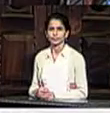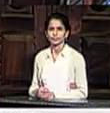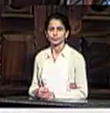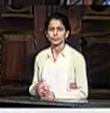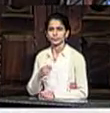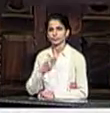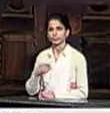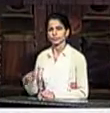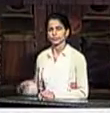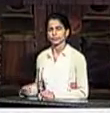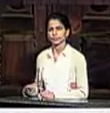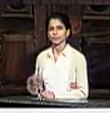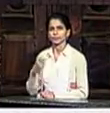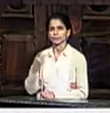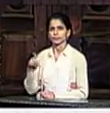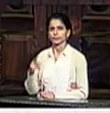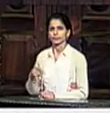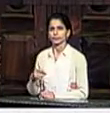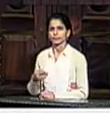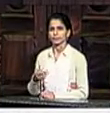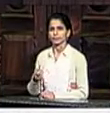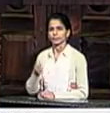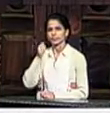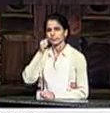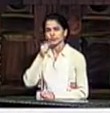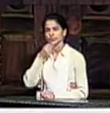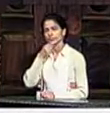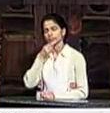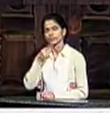Senhor presidente, senhoras e senhores deputados,